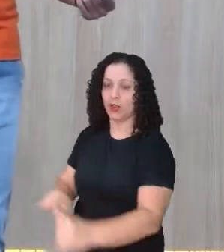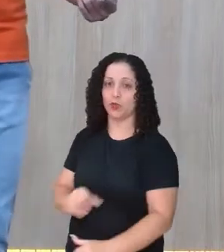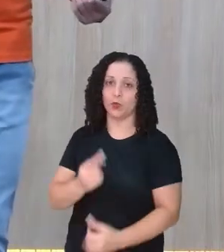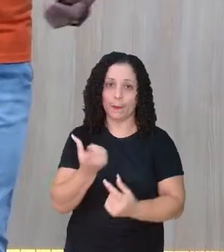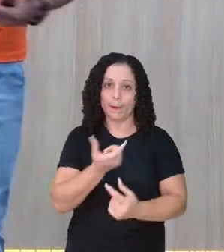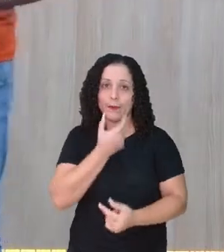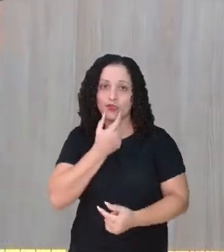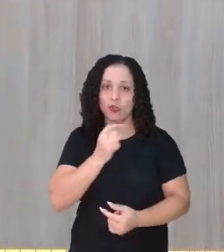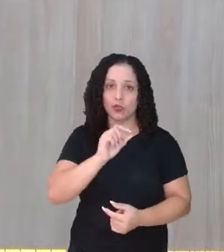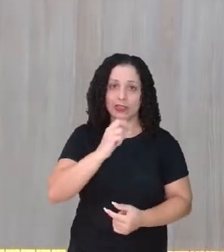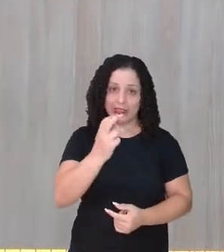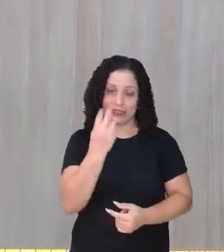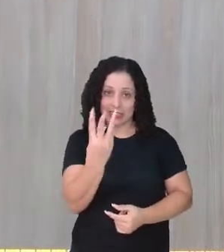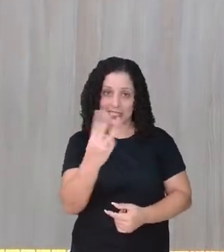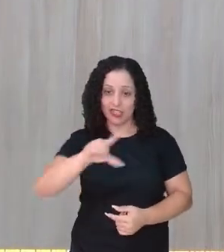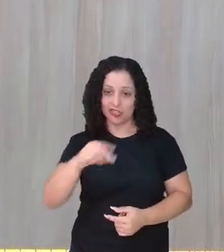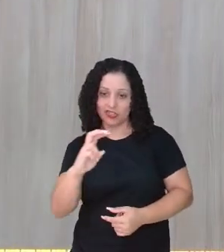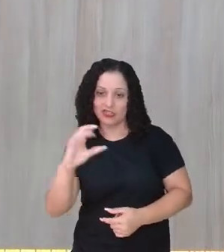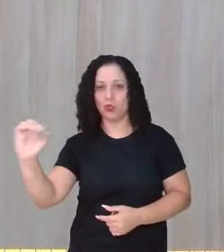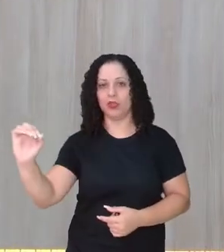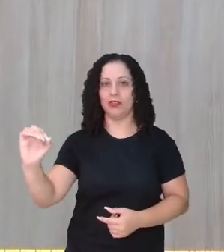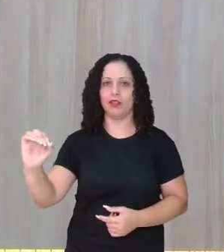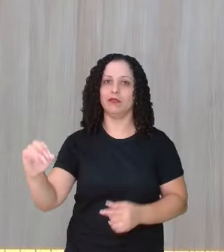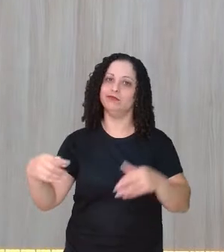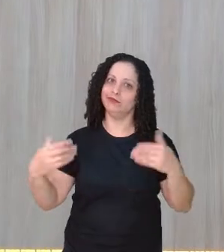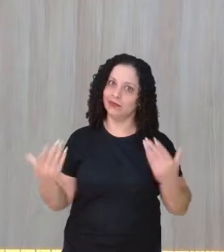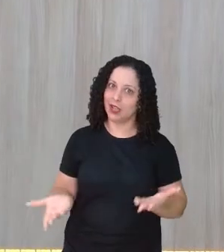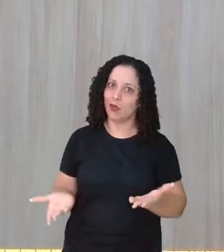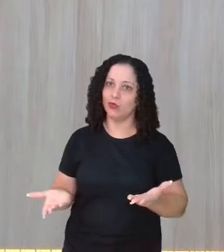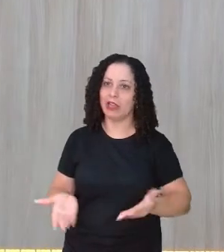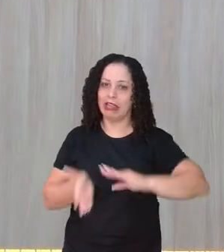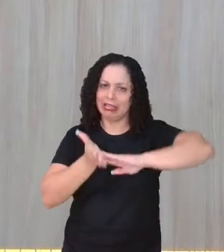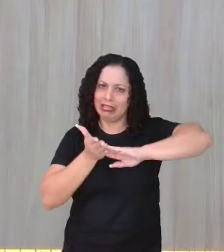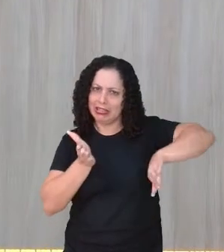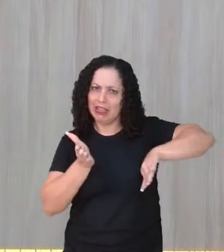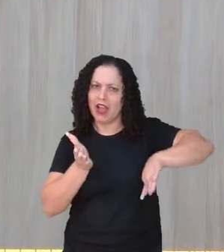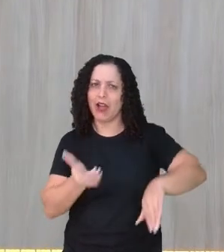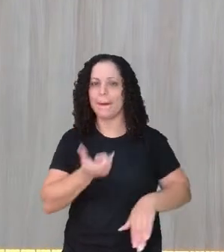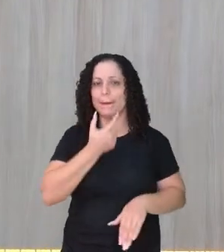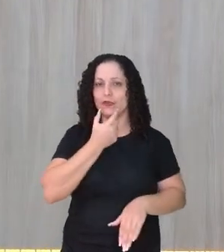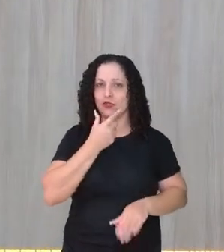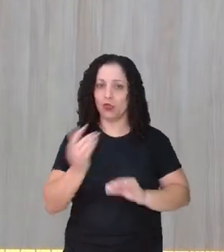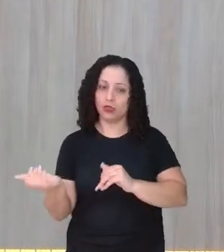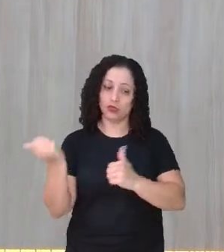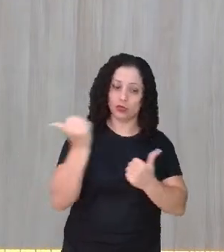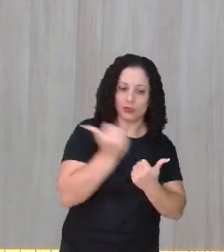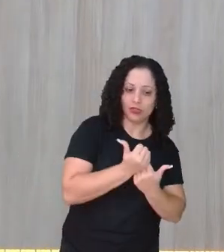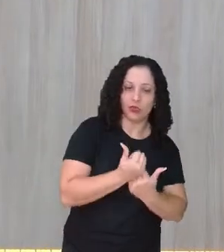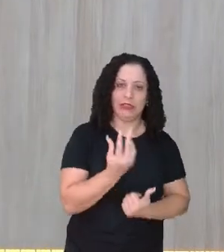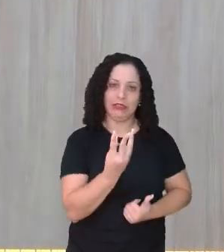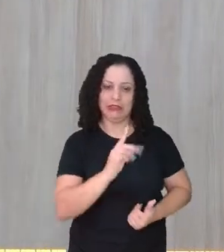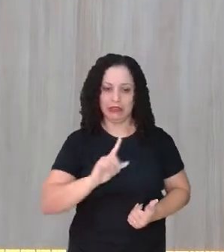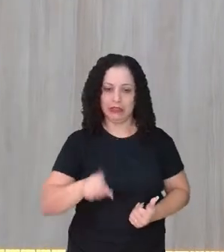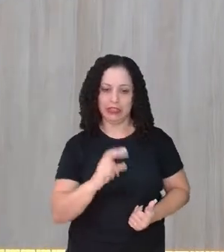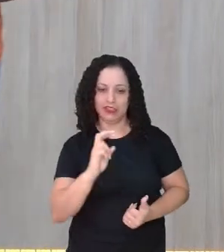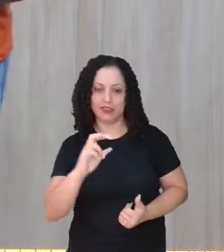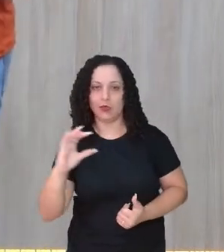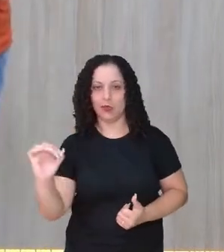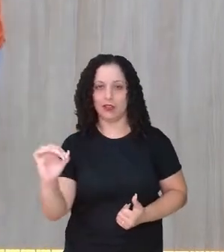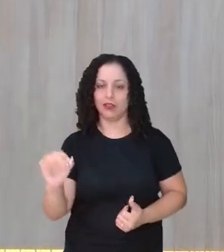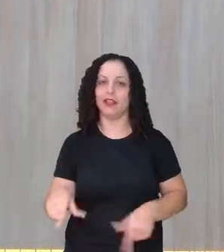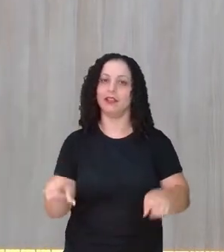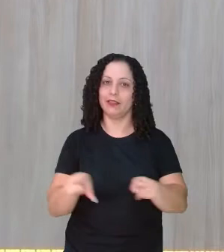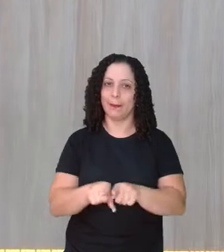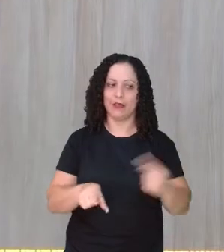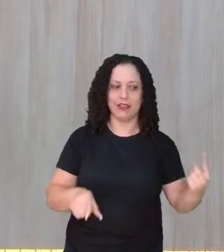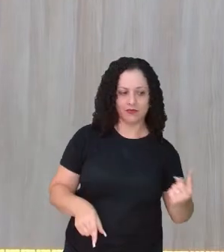R$3,50. Então, ele vai chegar aqui na mesma expressão, tira esse biscoitinho e coloca R$3,50, certo? A mesma coisa ele vai